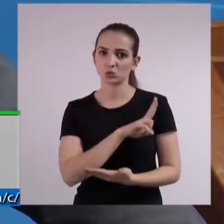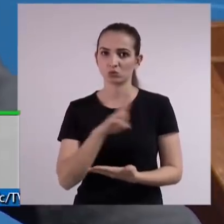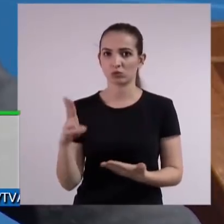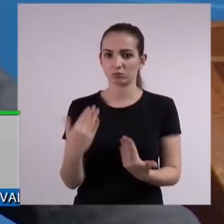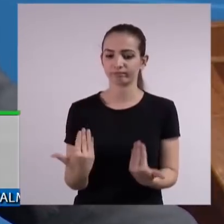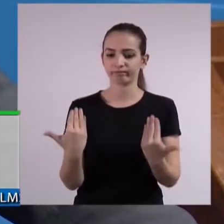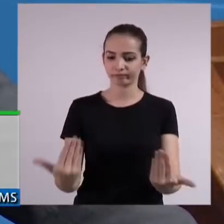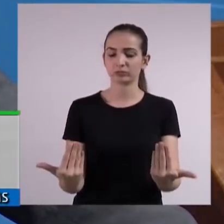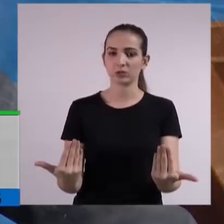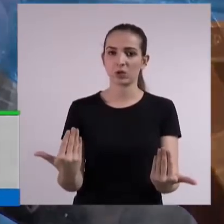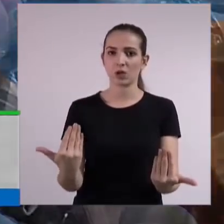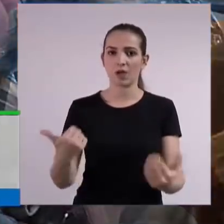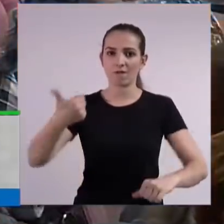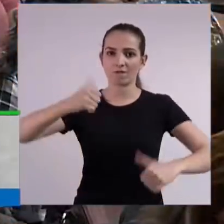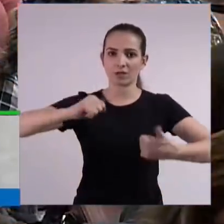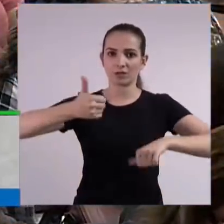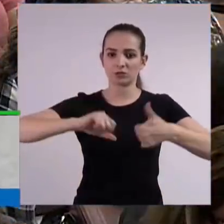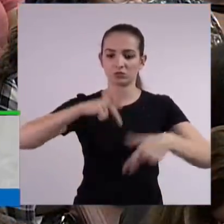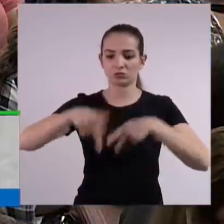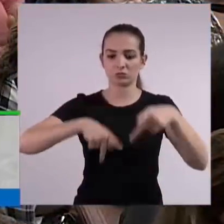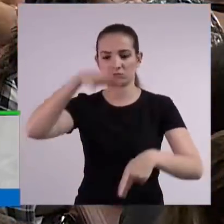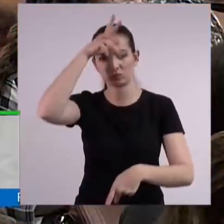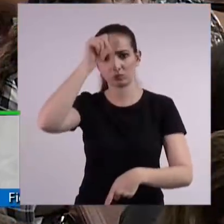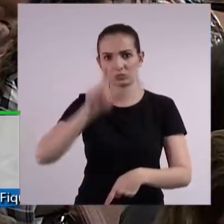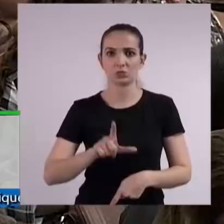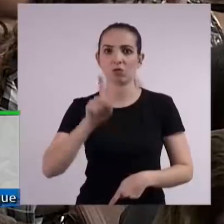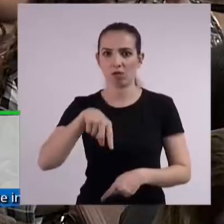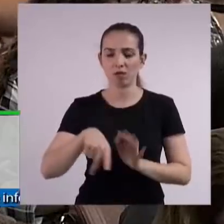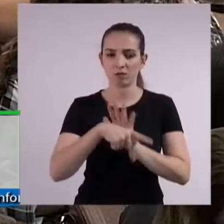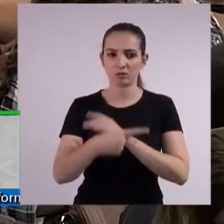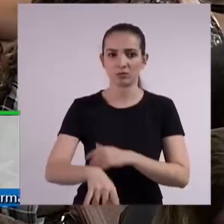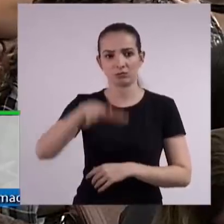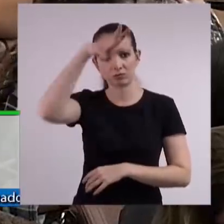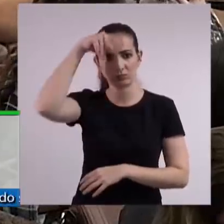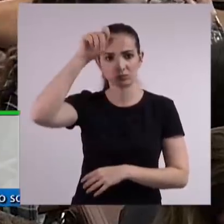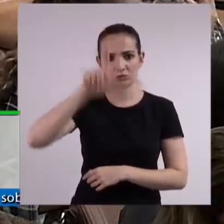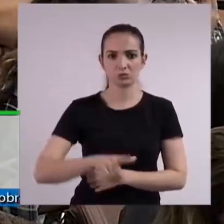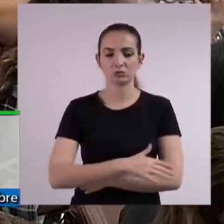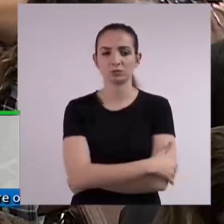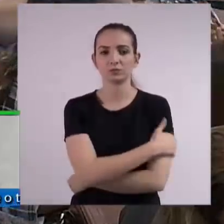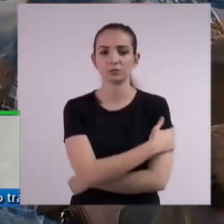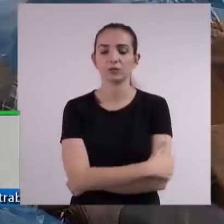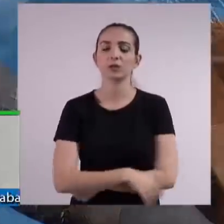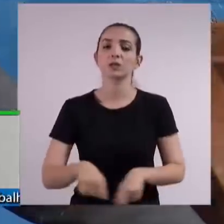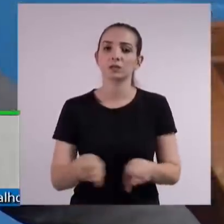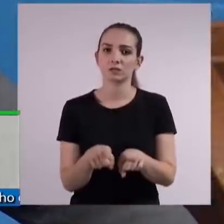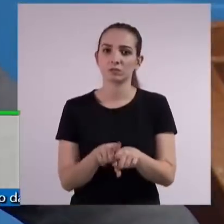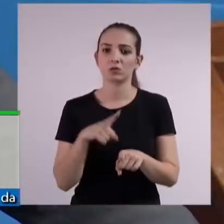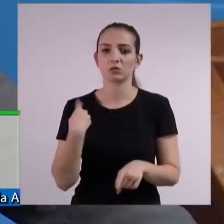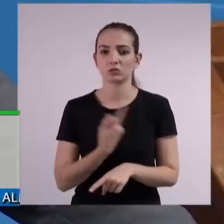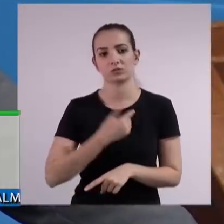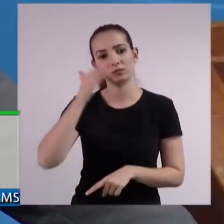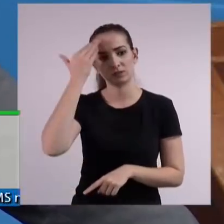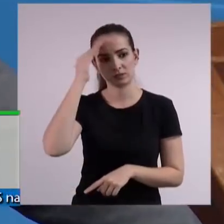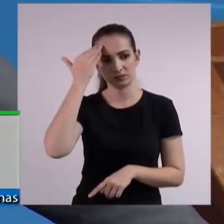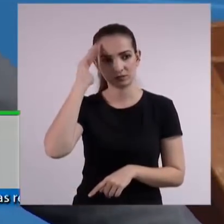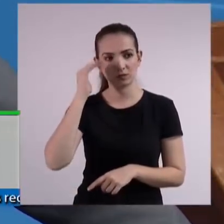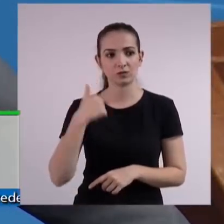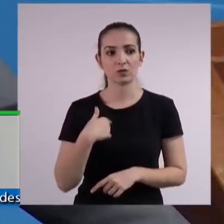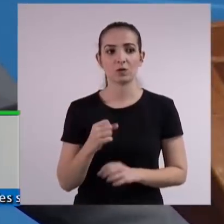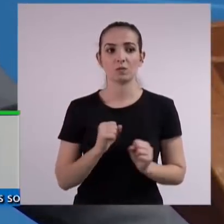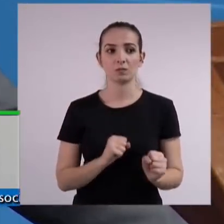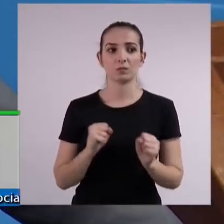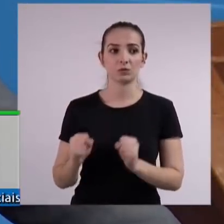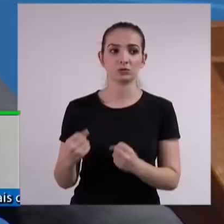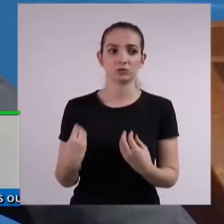à apreciação do povo sul-mato-grossense. É pelo Mato Grosso do Sul também, e por entender que posso ainda dar